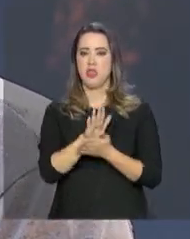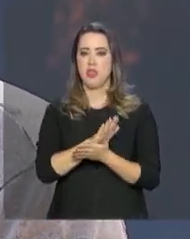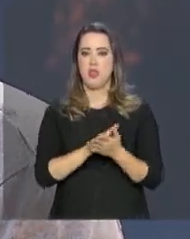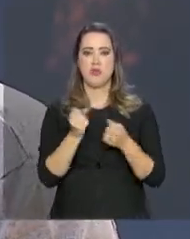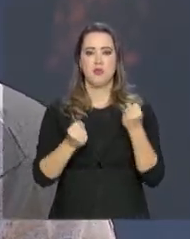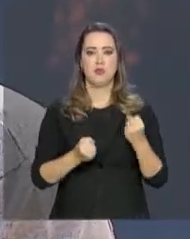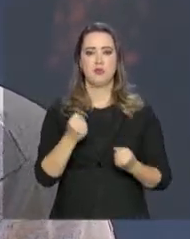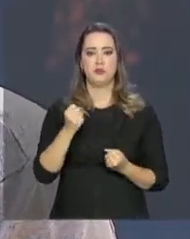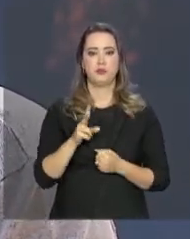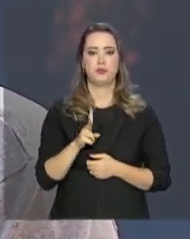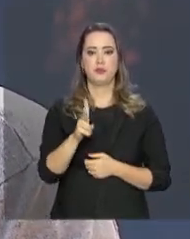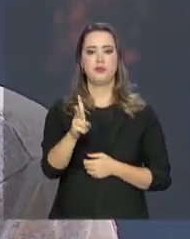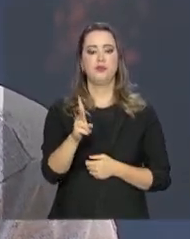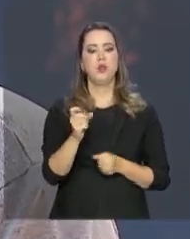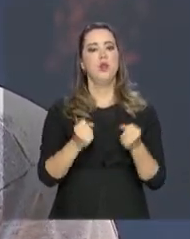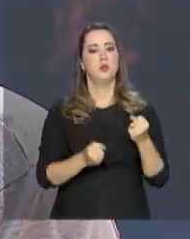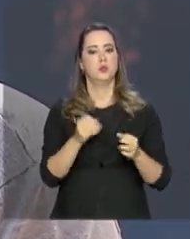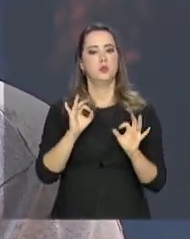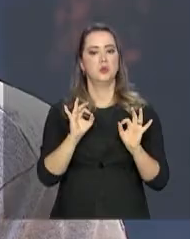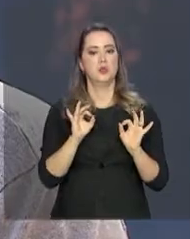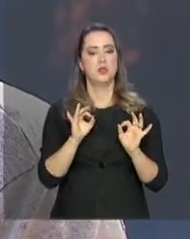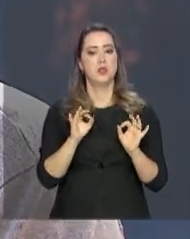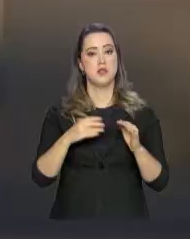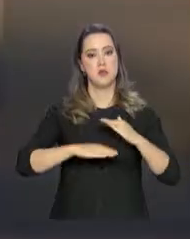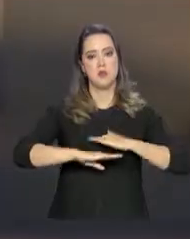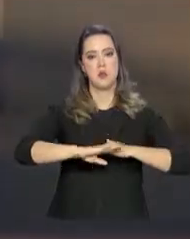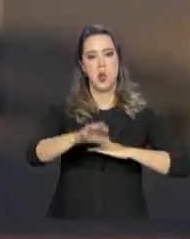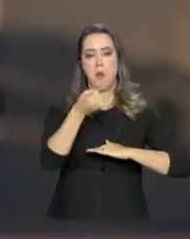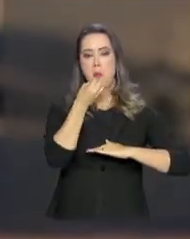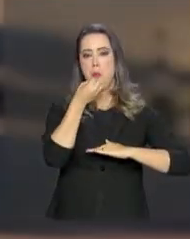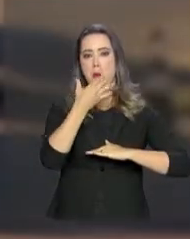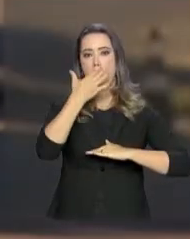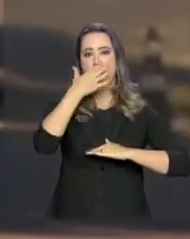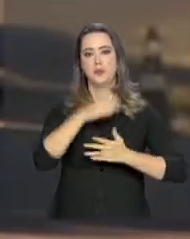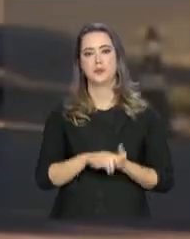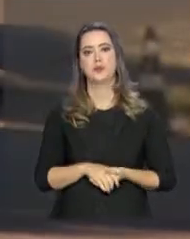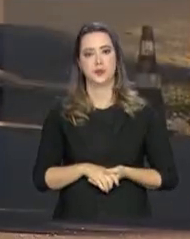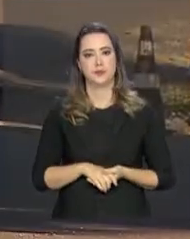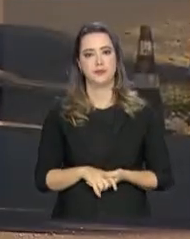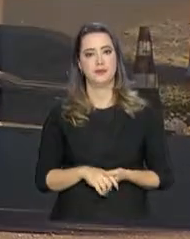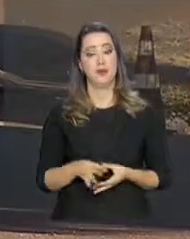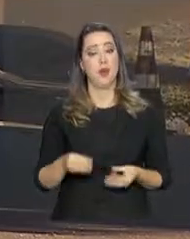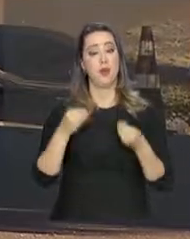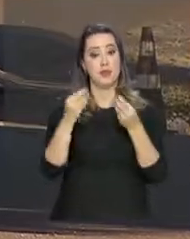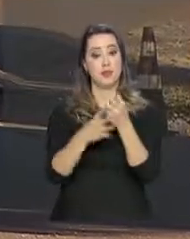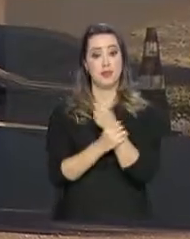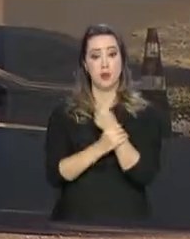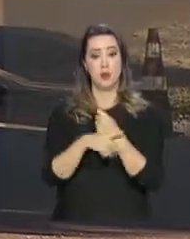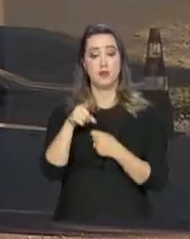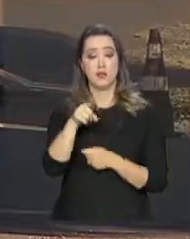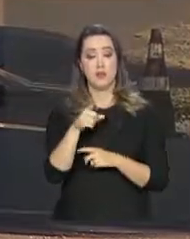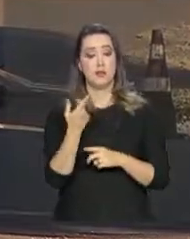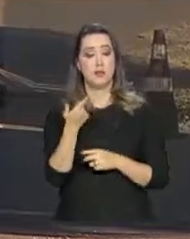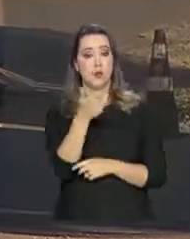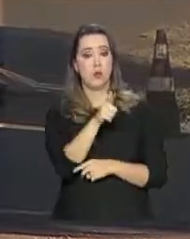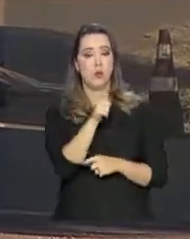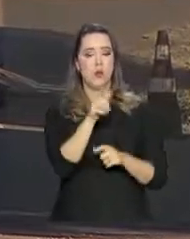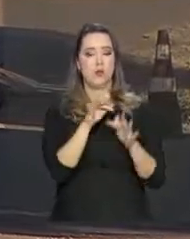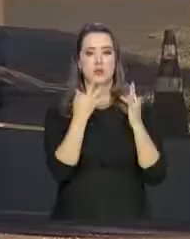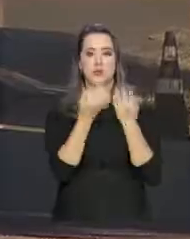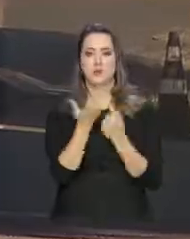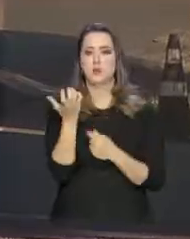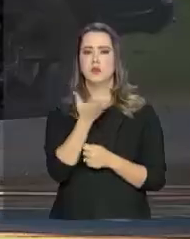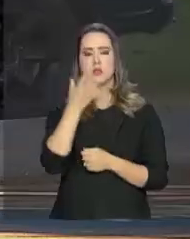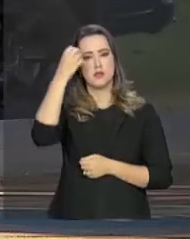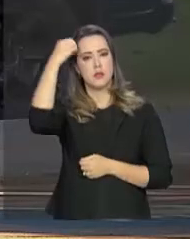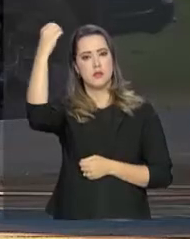com a manutenção em dia, via, né? É isso. E para garantir a segurança do Luciano e das famílias que planejam viajar